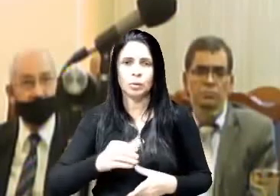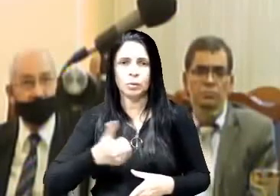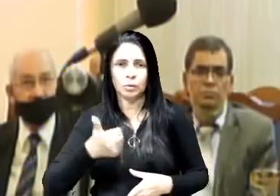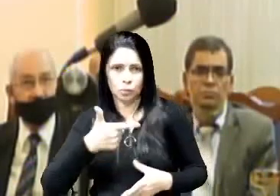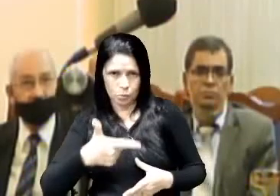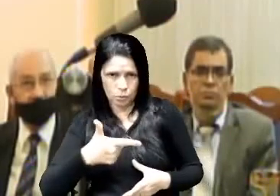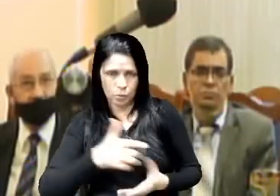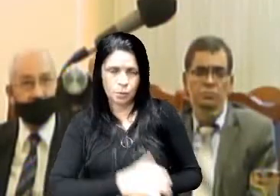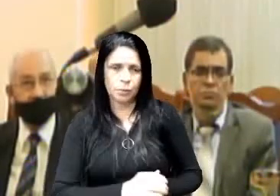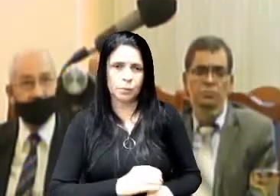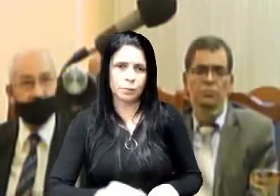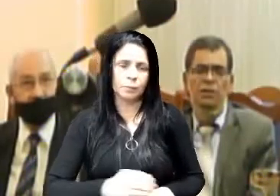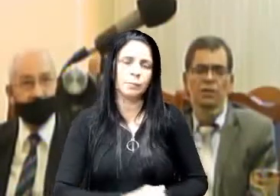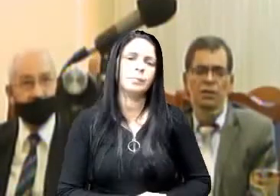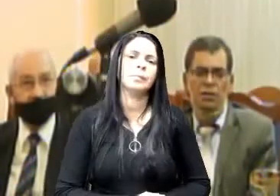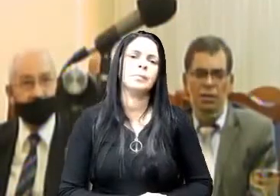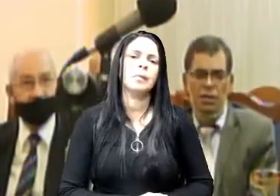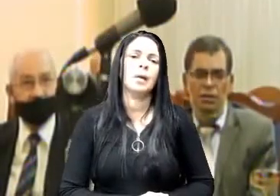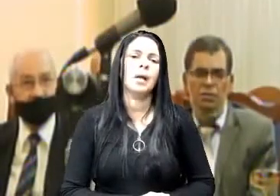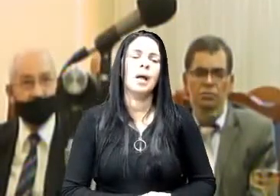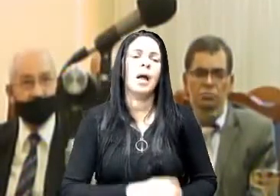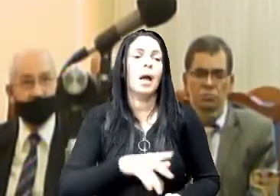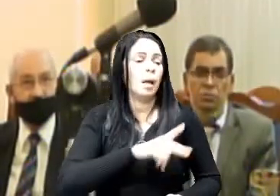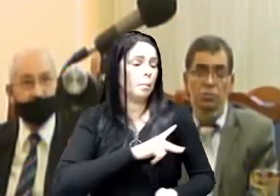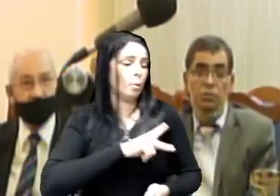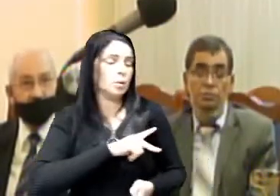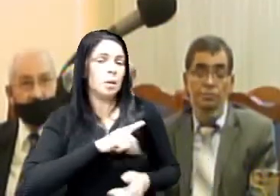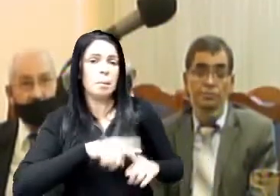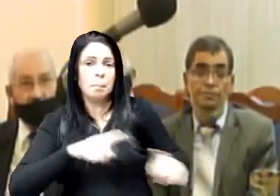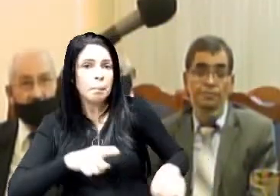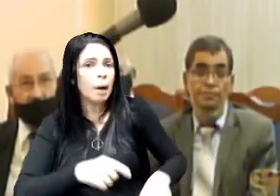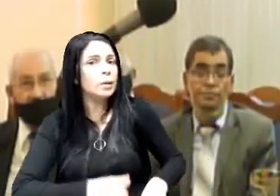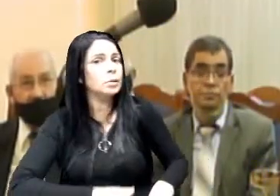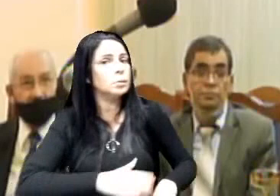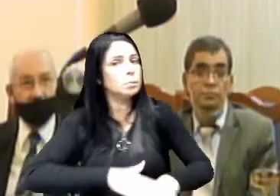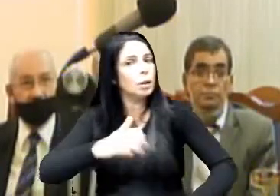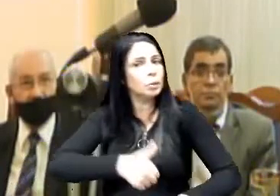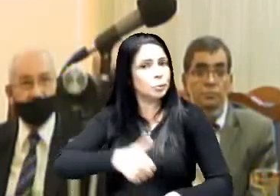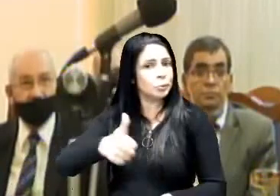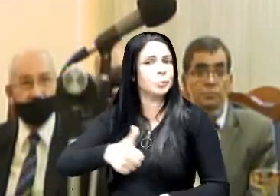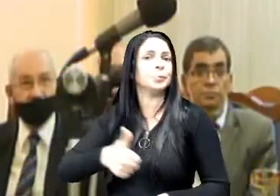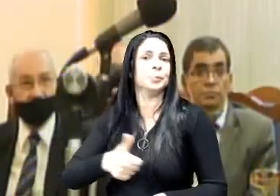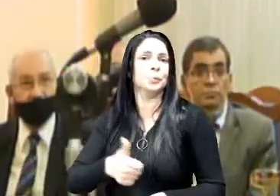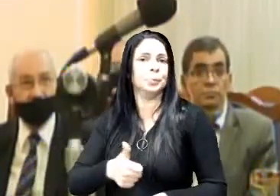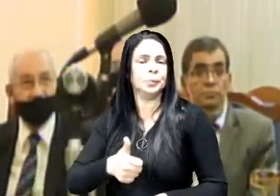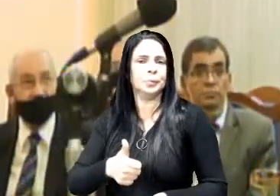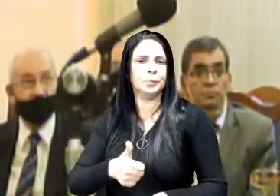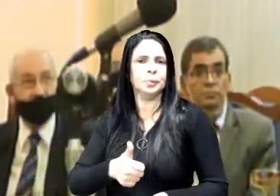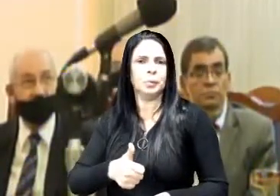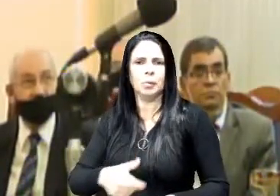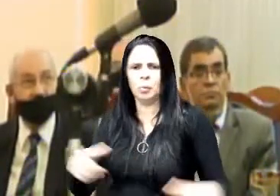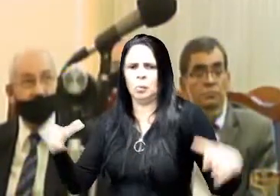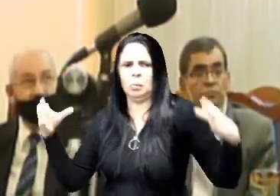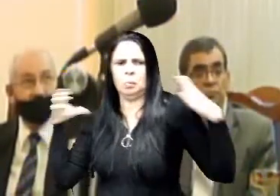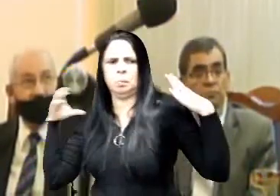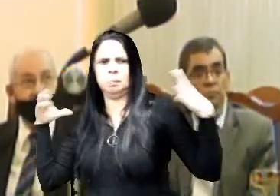um mensageiro de Satanás. A palavra mensageiro ali é a mesma usada para anjo.